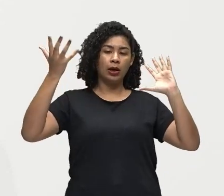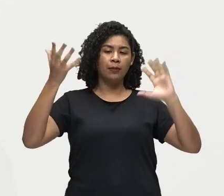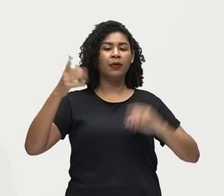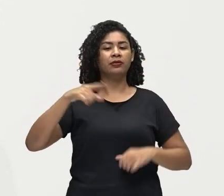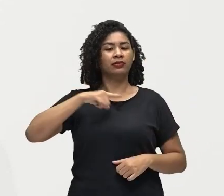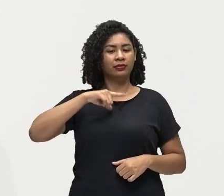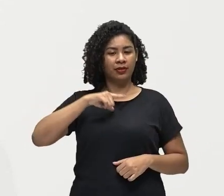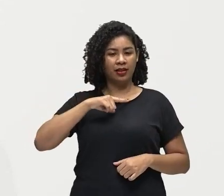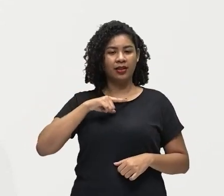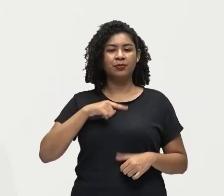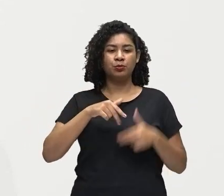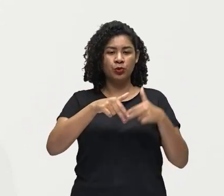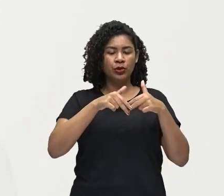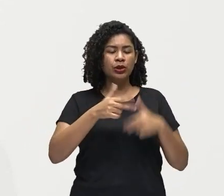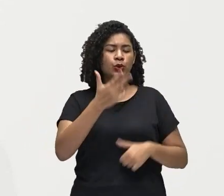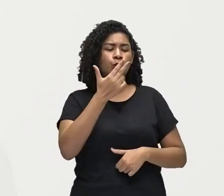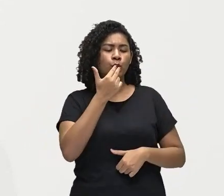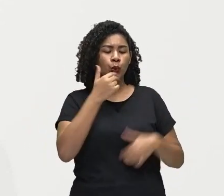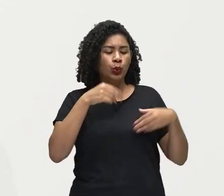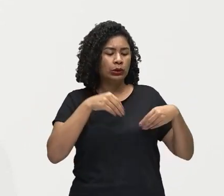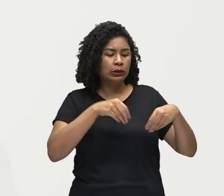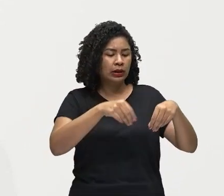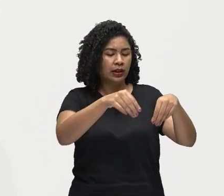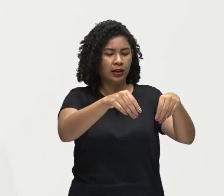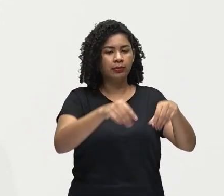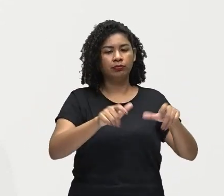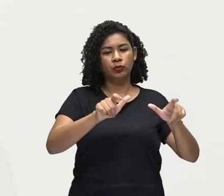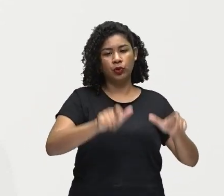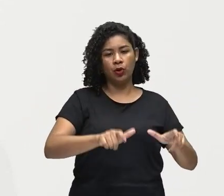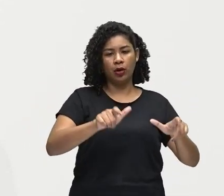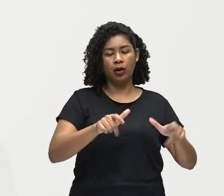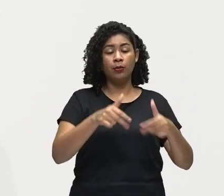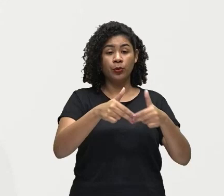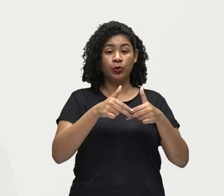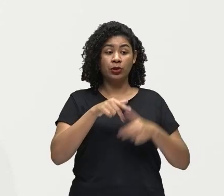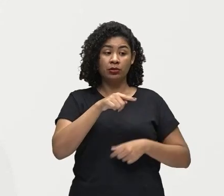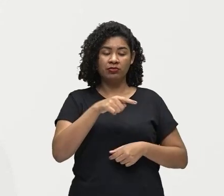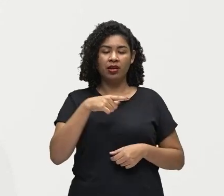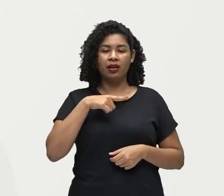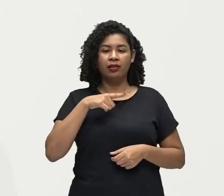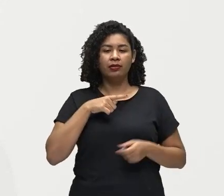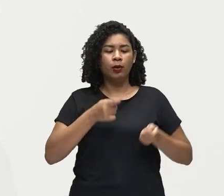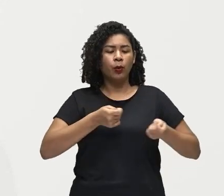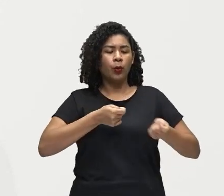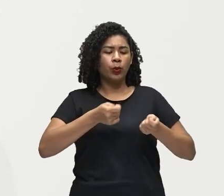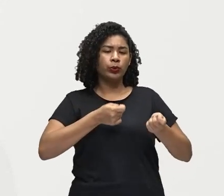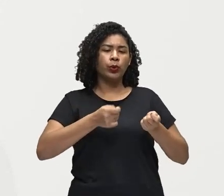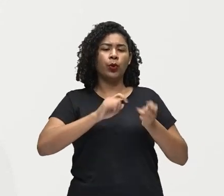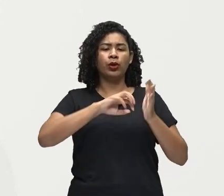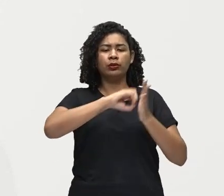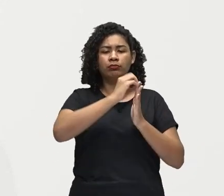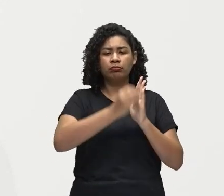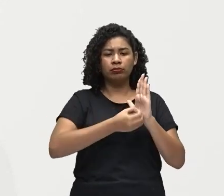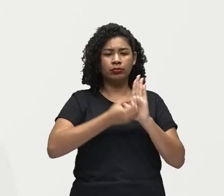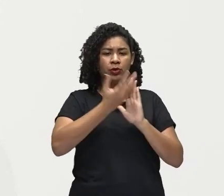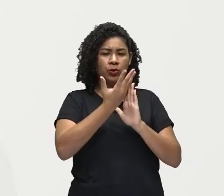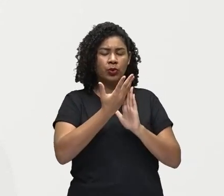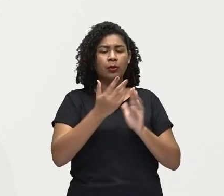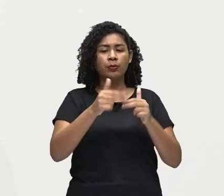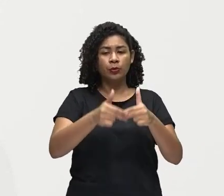a gente está vendo um pouco aí, ó, do equilíbrio ecológico, né? Que ele depende diretamente dessa interação aí das trocas